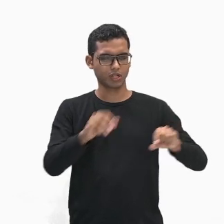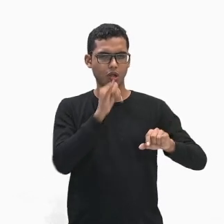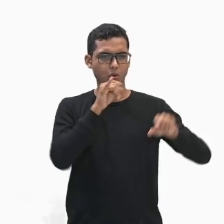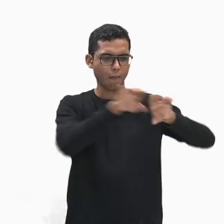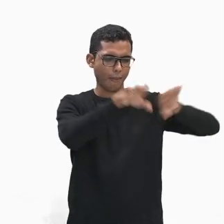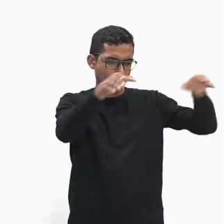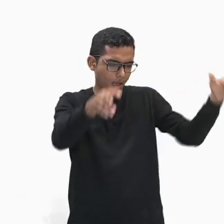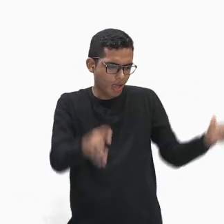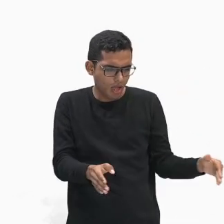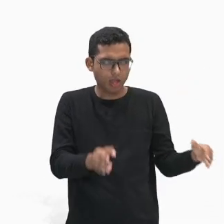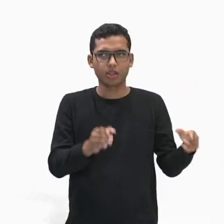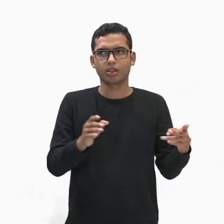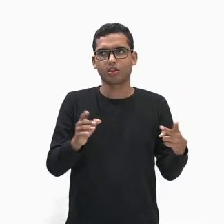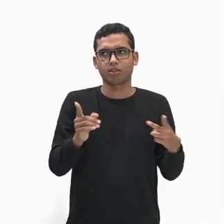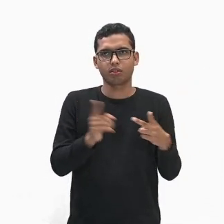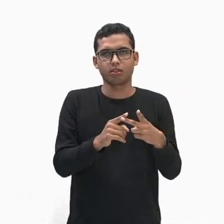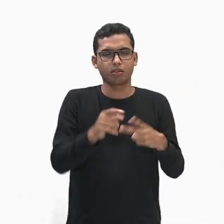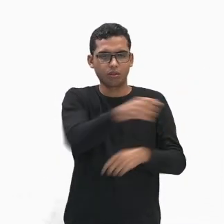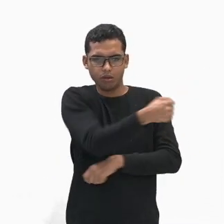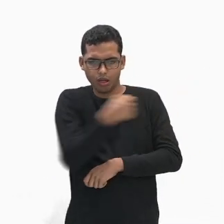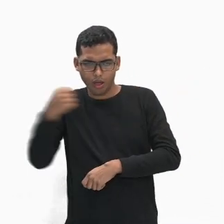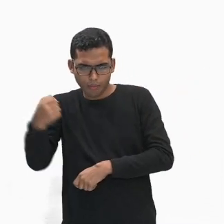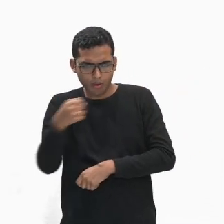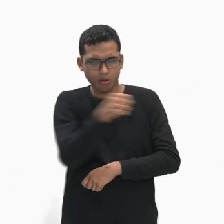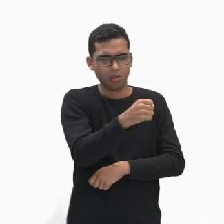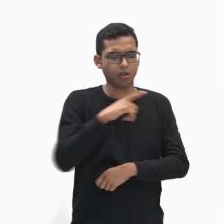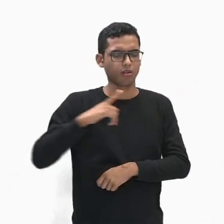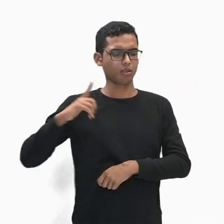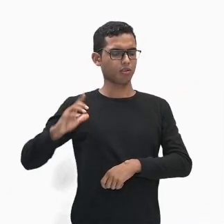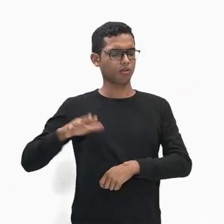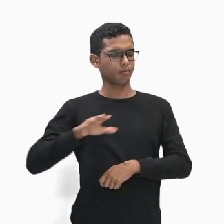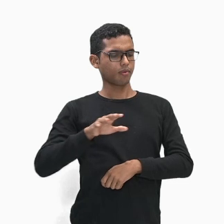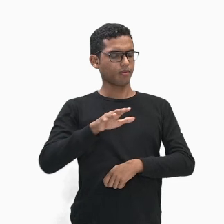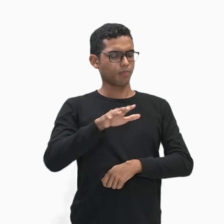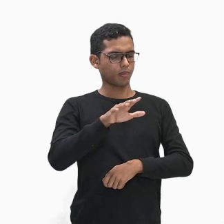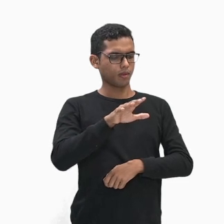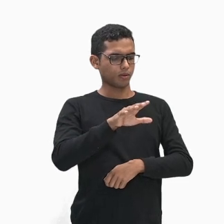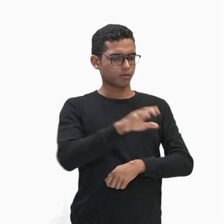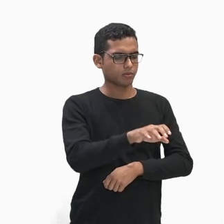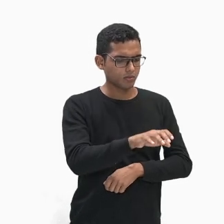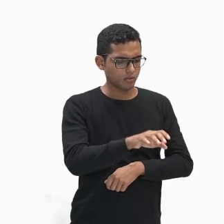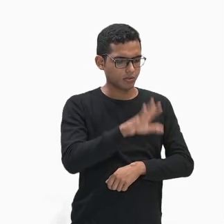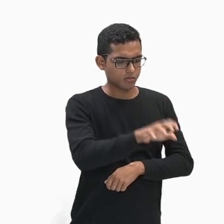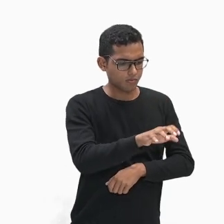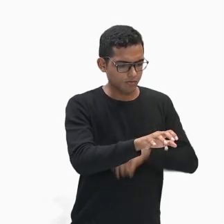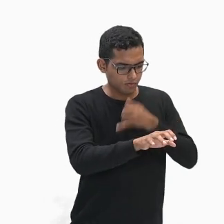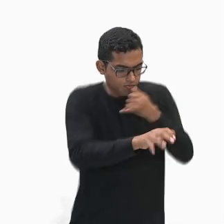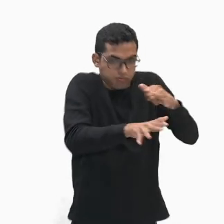mesa, tocou na porta e pegou um choque. Então, isso aí